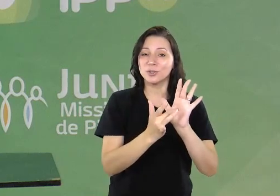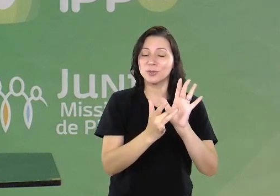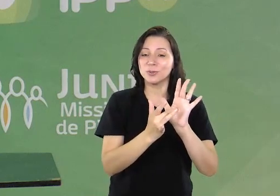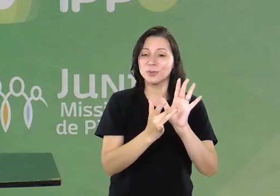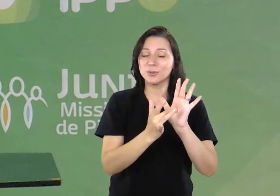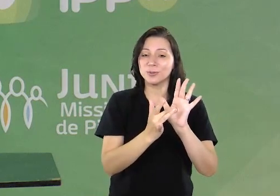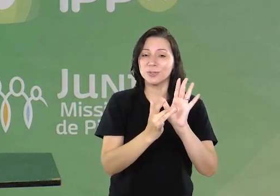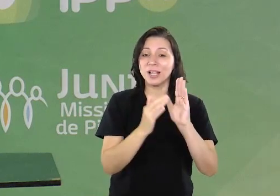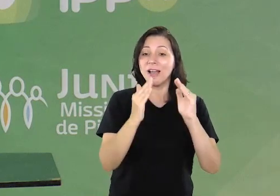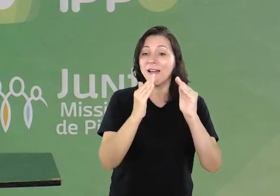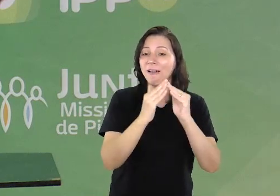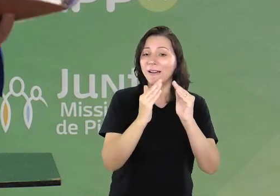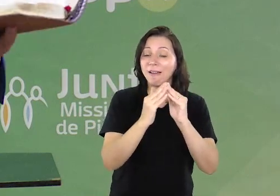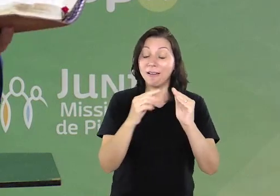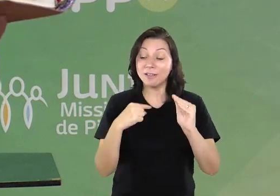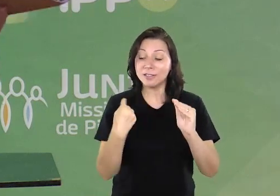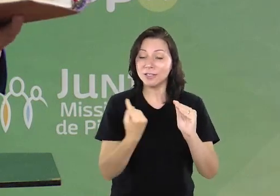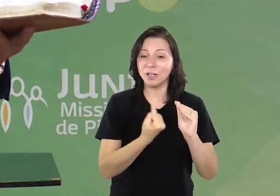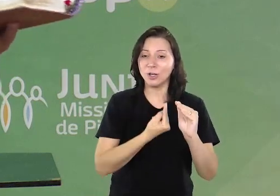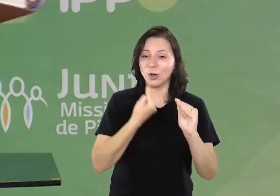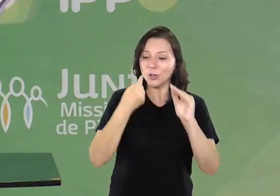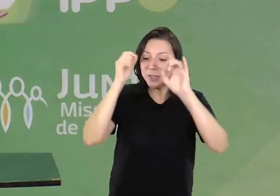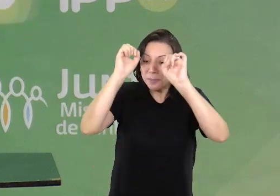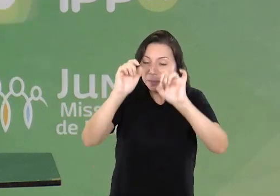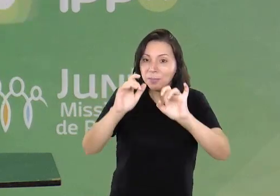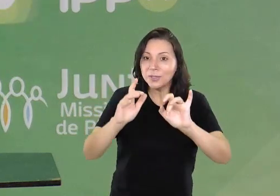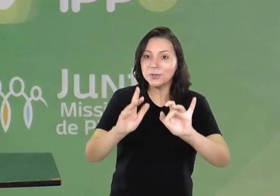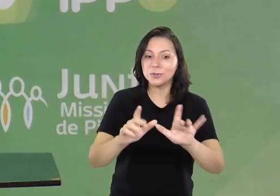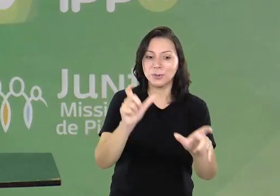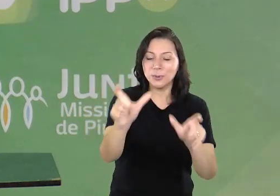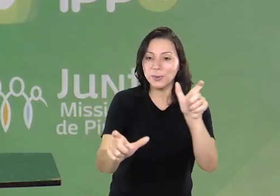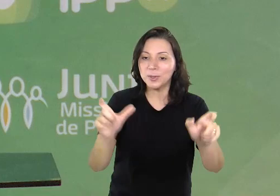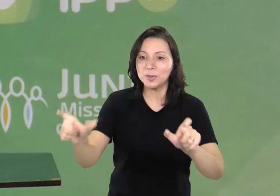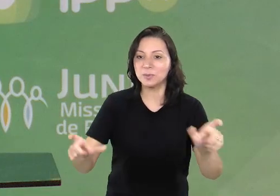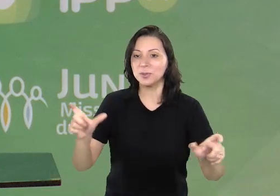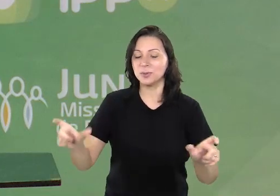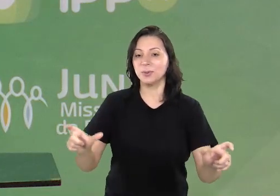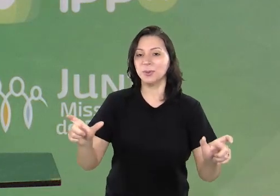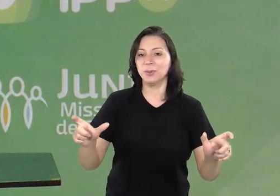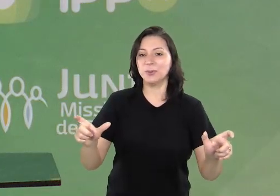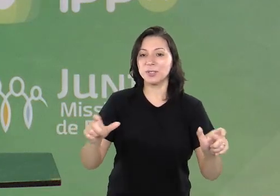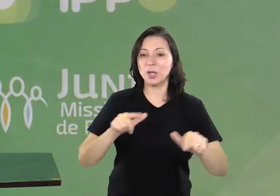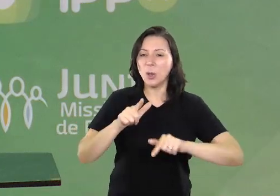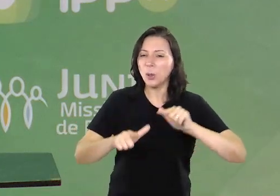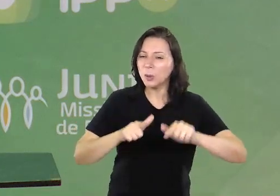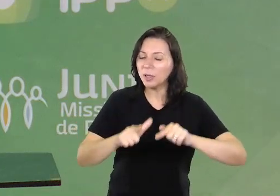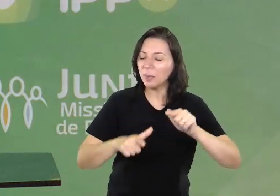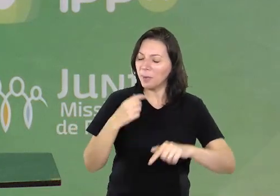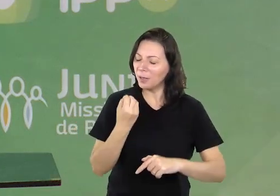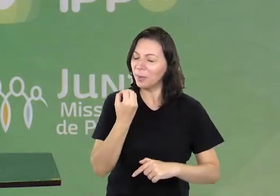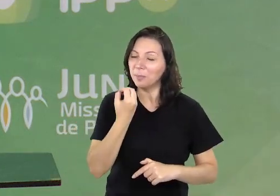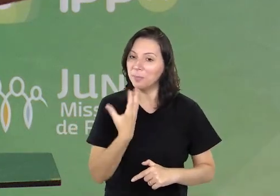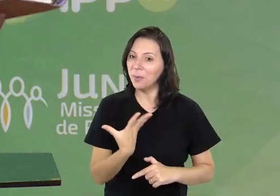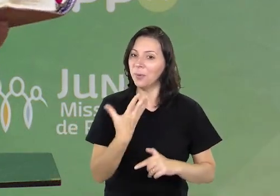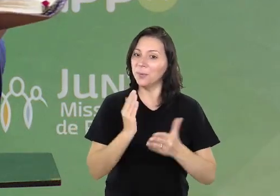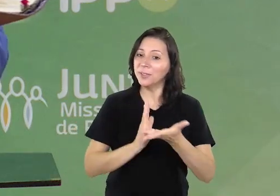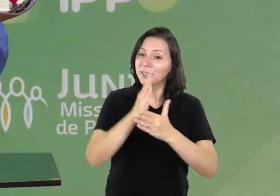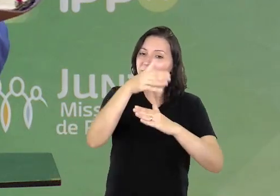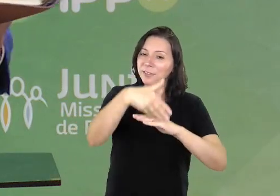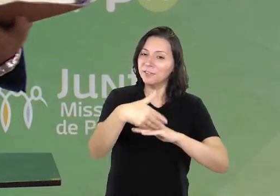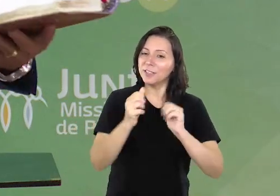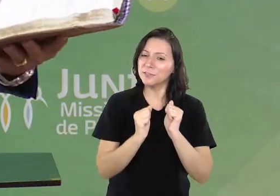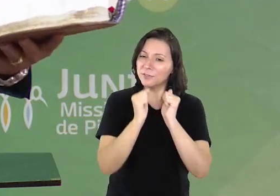para nós é uma fonte de benção para as outras pessoas em Jesus o nosso trabalho não é fadiga o nosso trabalho